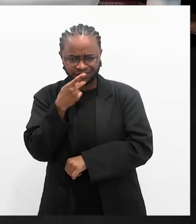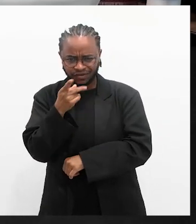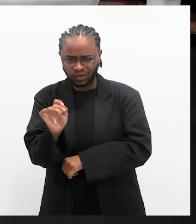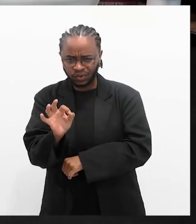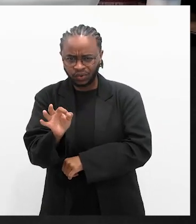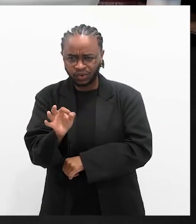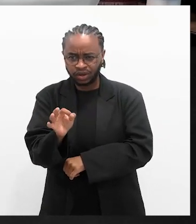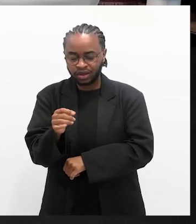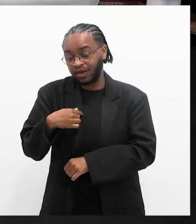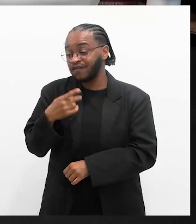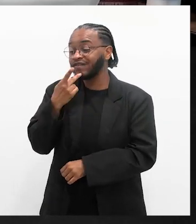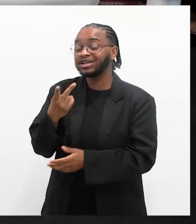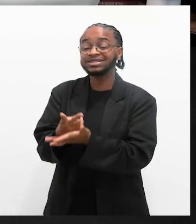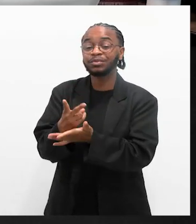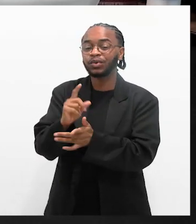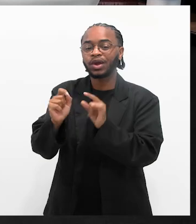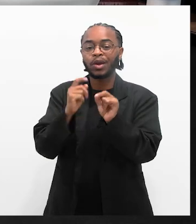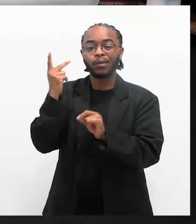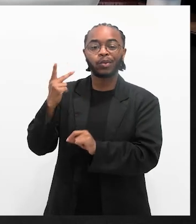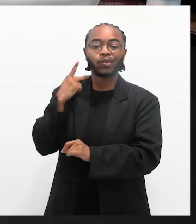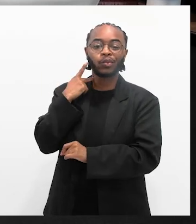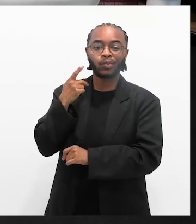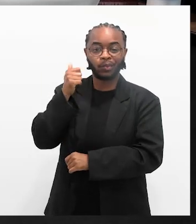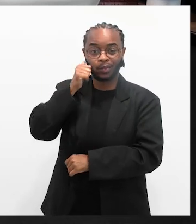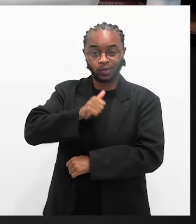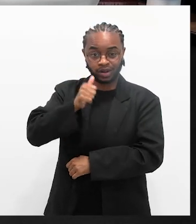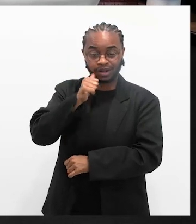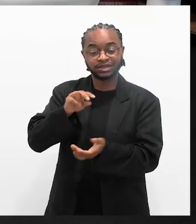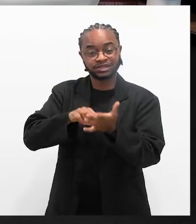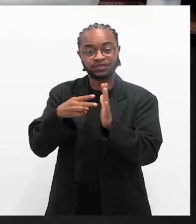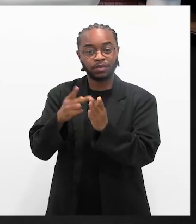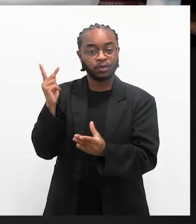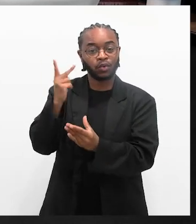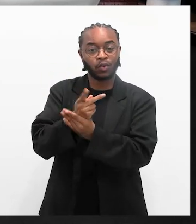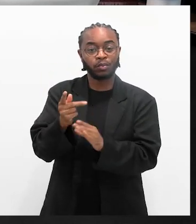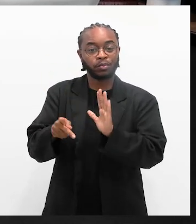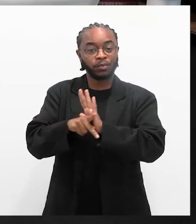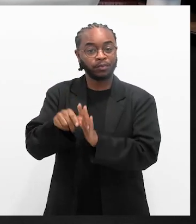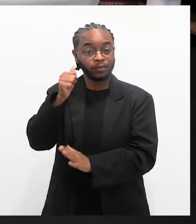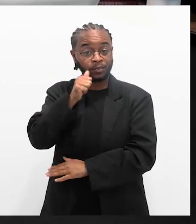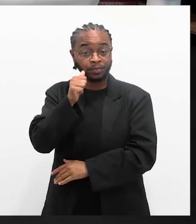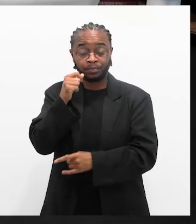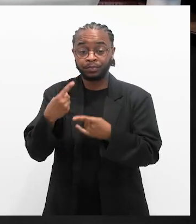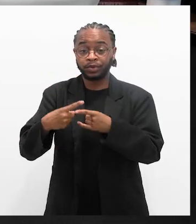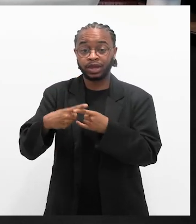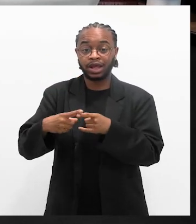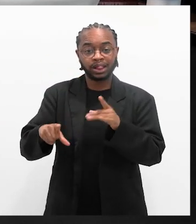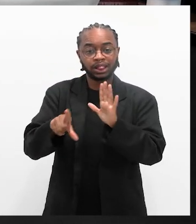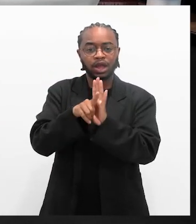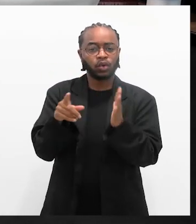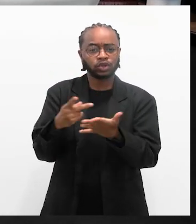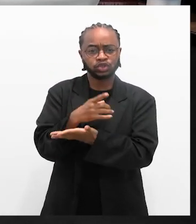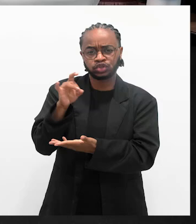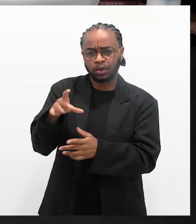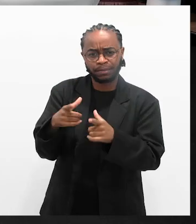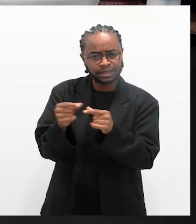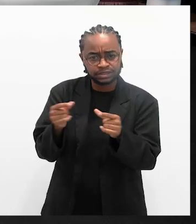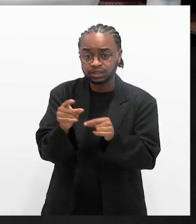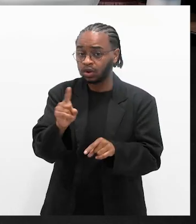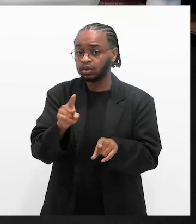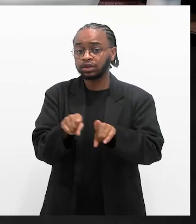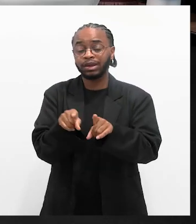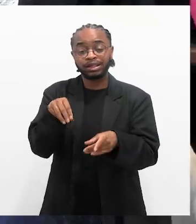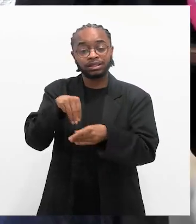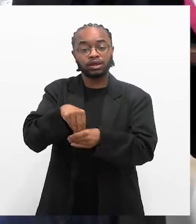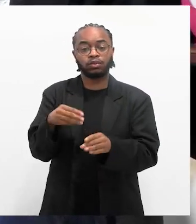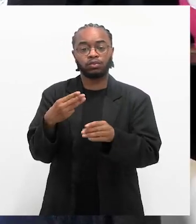é isso? A senhora não é? Eu digo sempre que a Procuradoria da Mulher, ela é o PROCON das mulheres, porque a lei, Claudinha, não tem que acontecer em Brasília, ela tem que